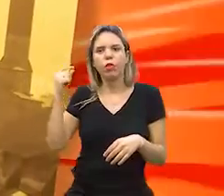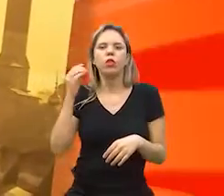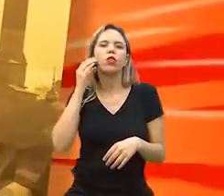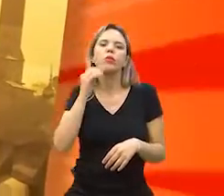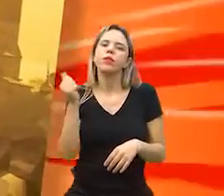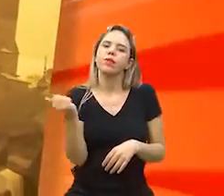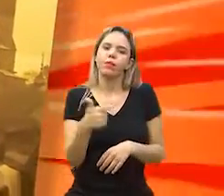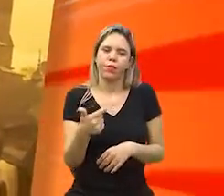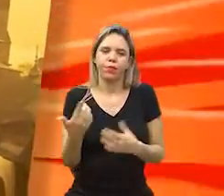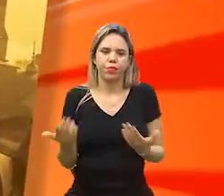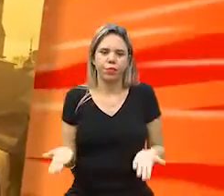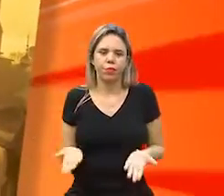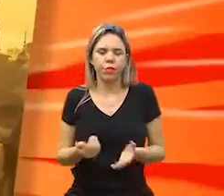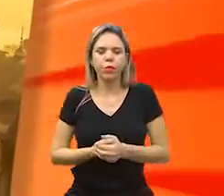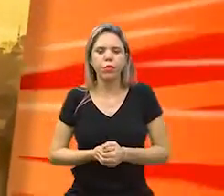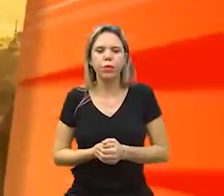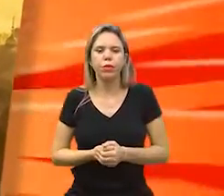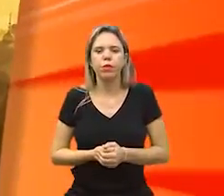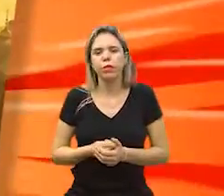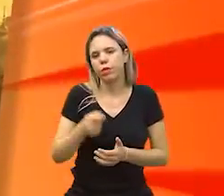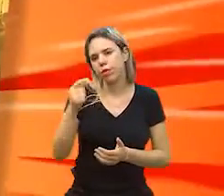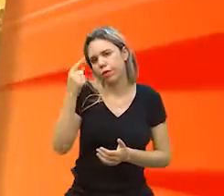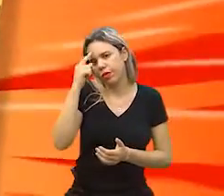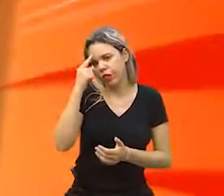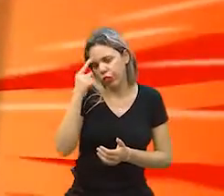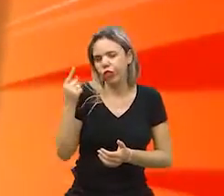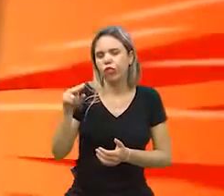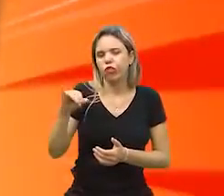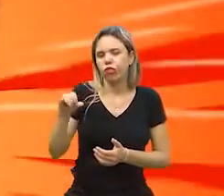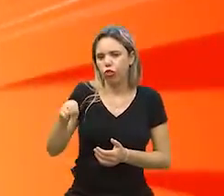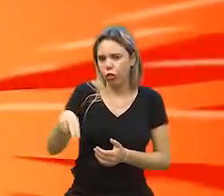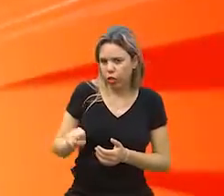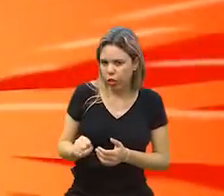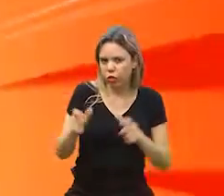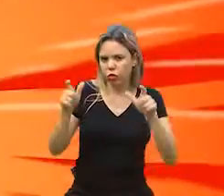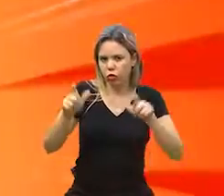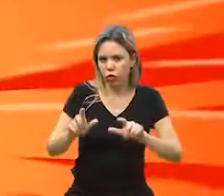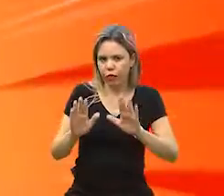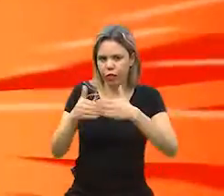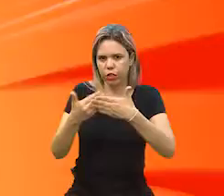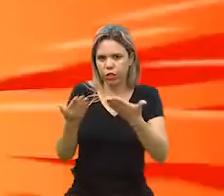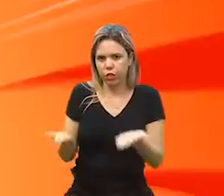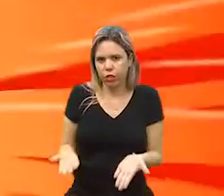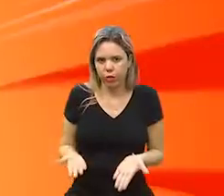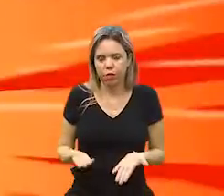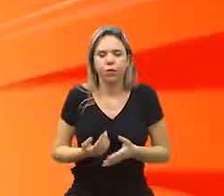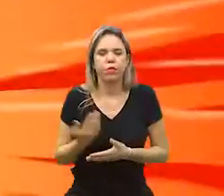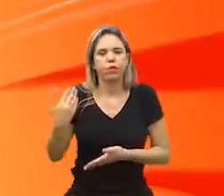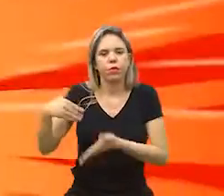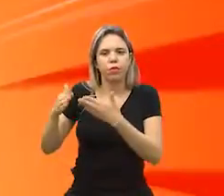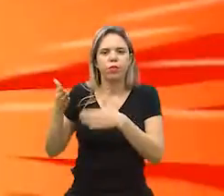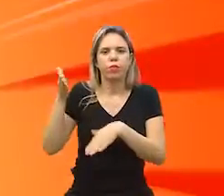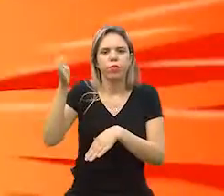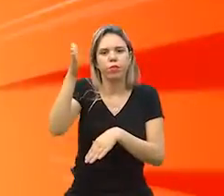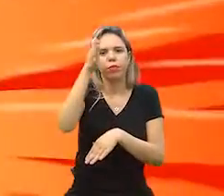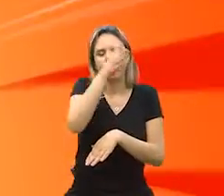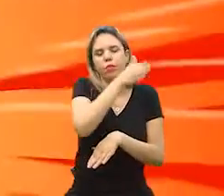Dom Pedro II. Então, é um Indiana Jones que fica dentro de um ambiente fechado, mas que